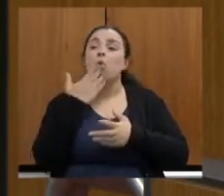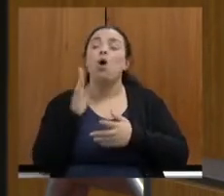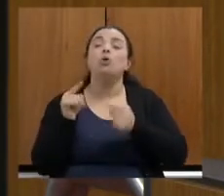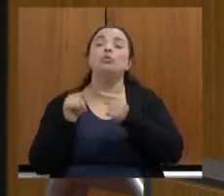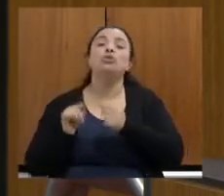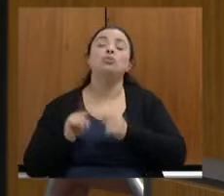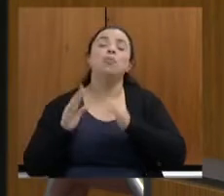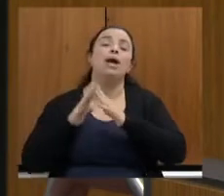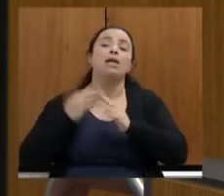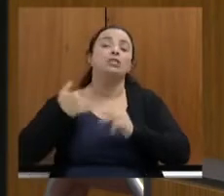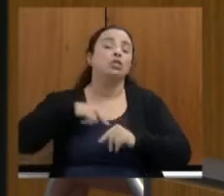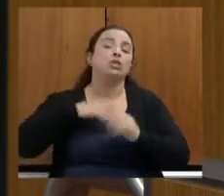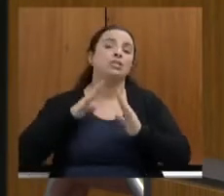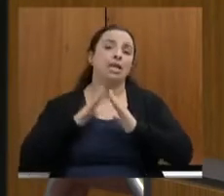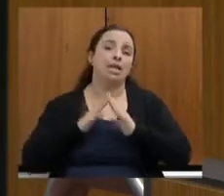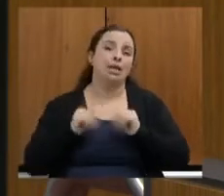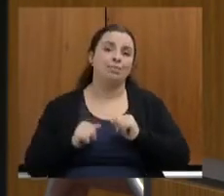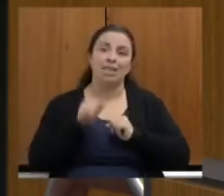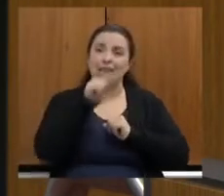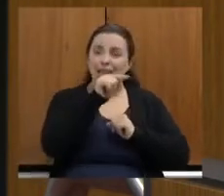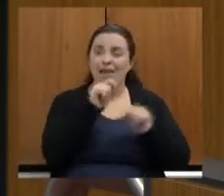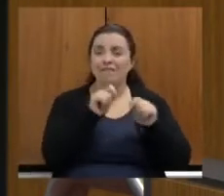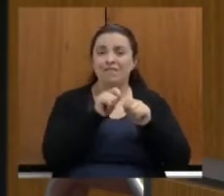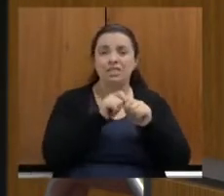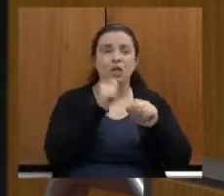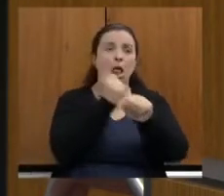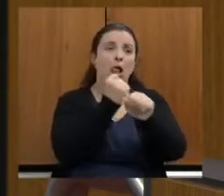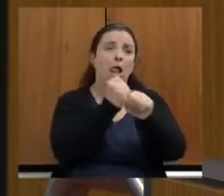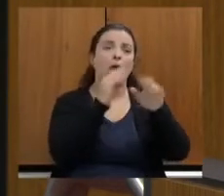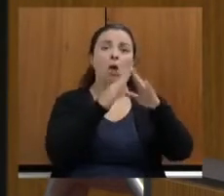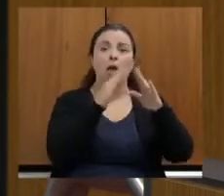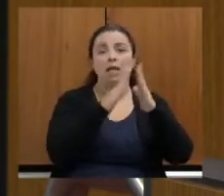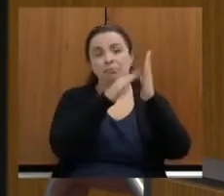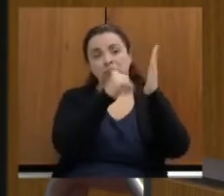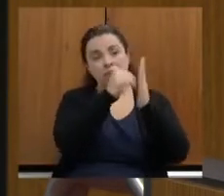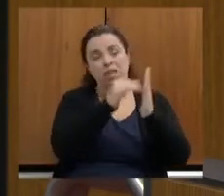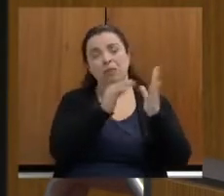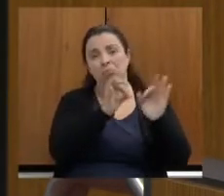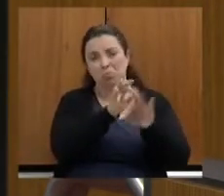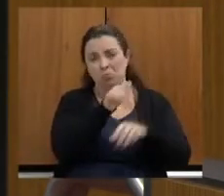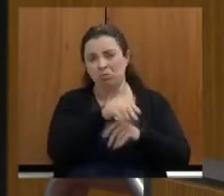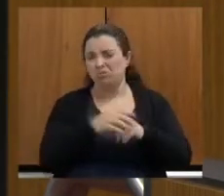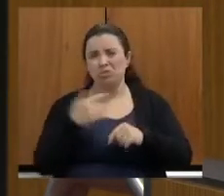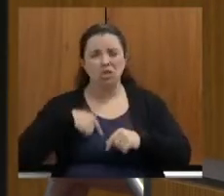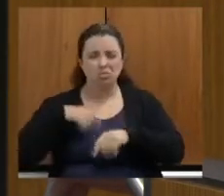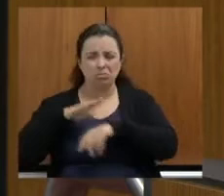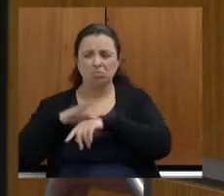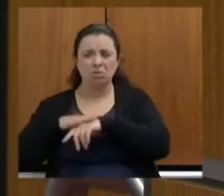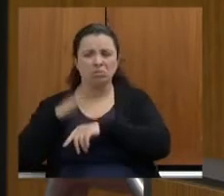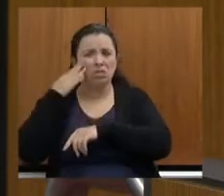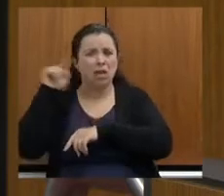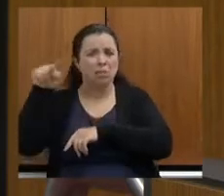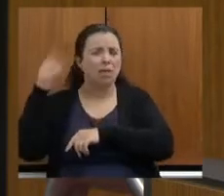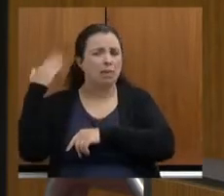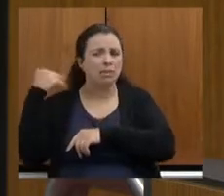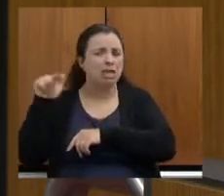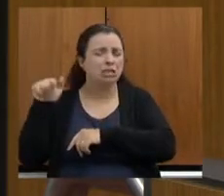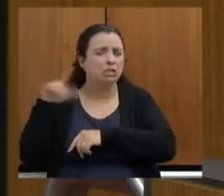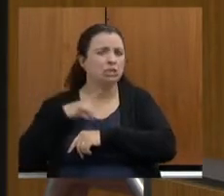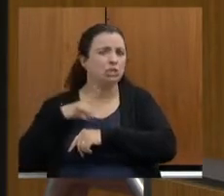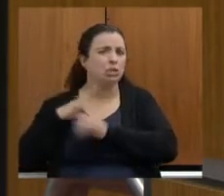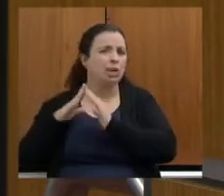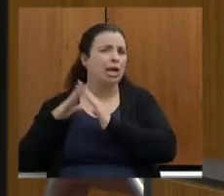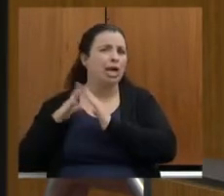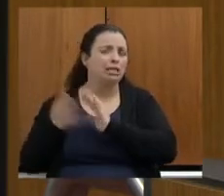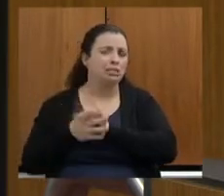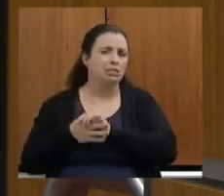estão fazendo não é melhor uma casa Pintadinha isso a gente fazia nossa era mas uma casa onde você pede no banheiro